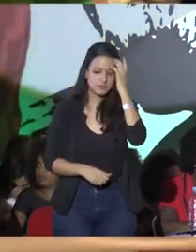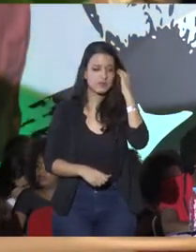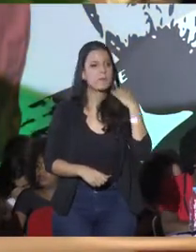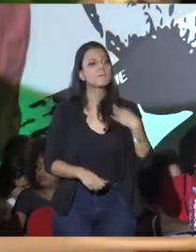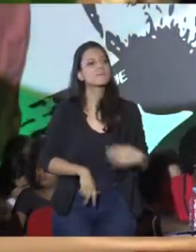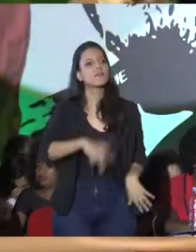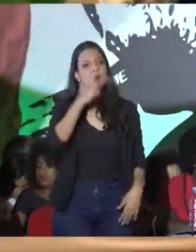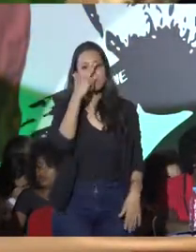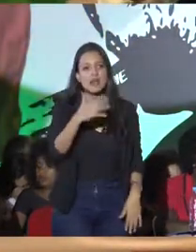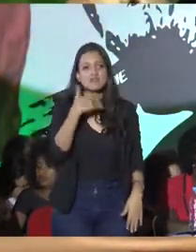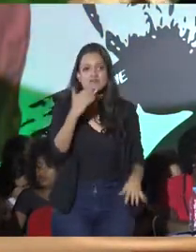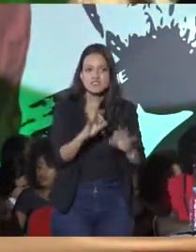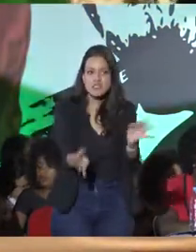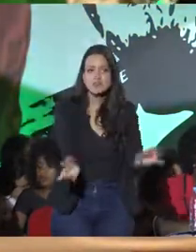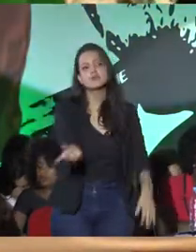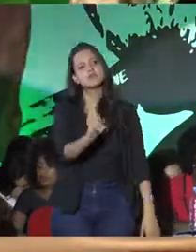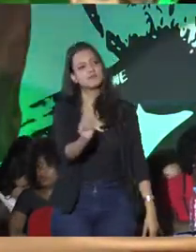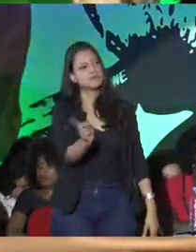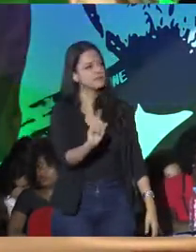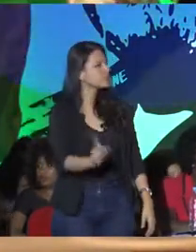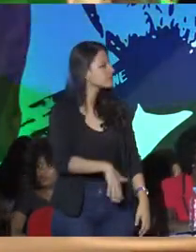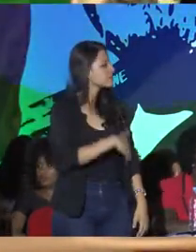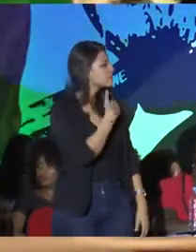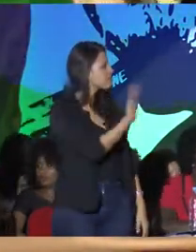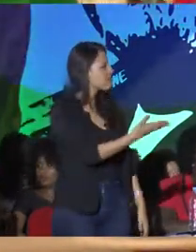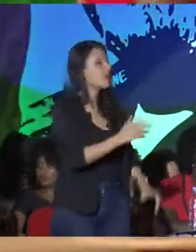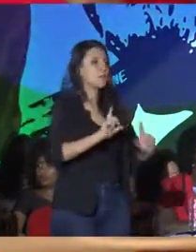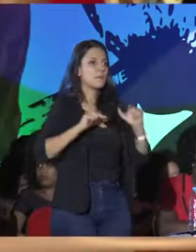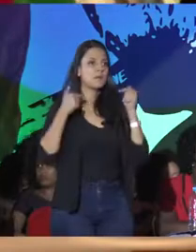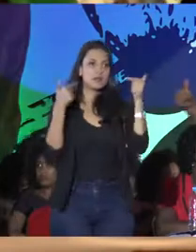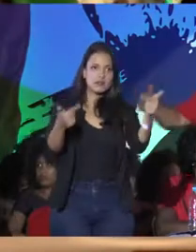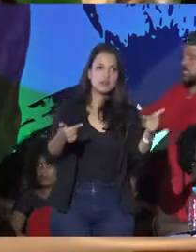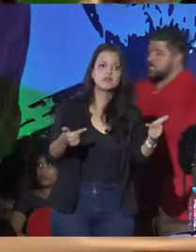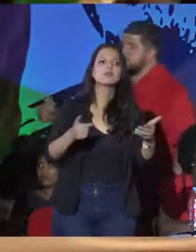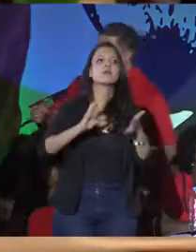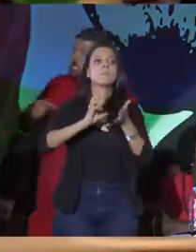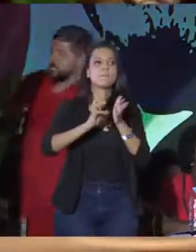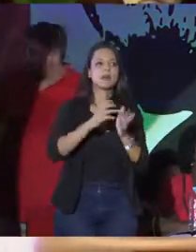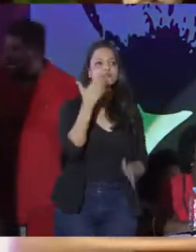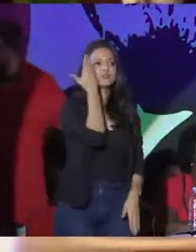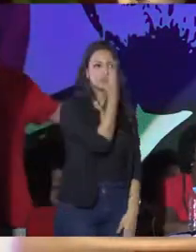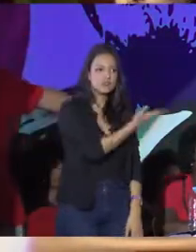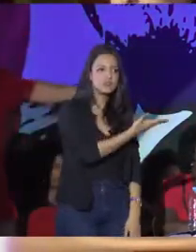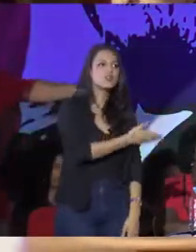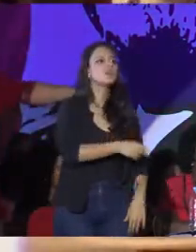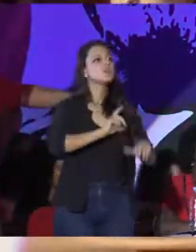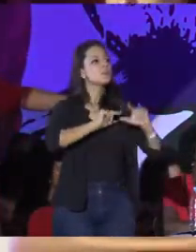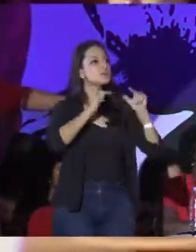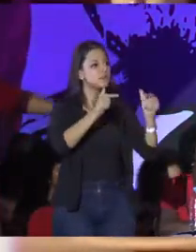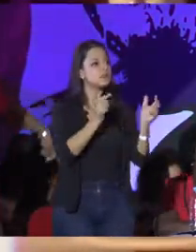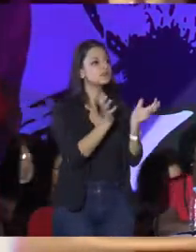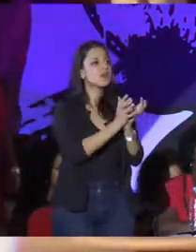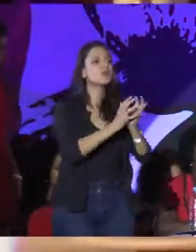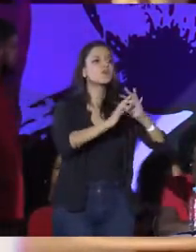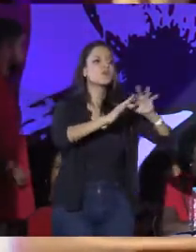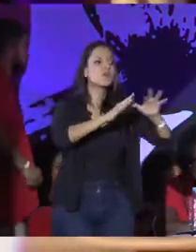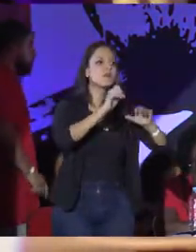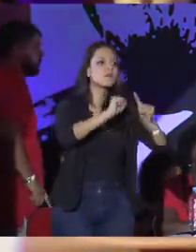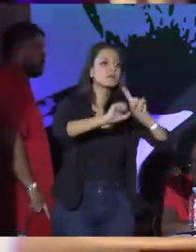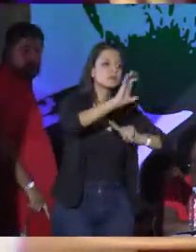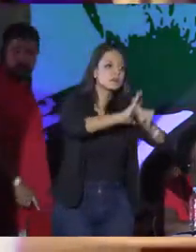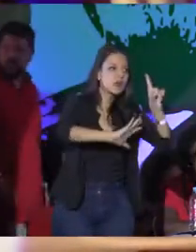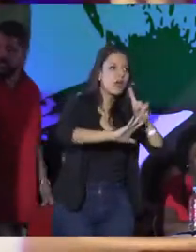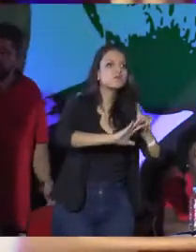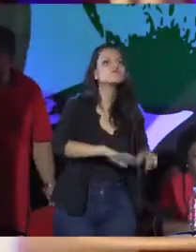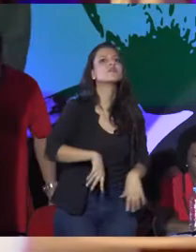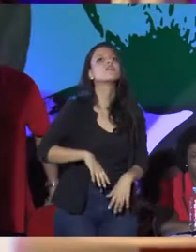Isso não é pouca coisa. E aqui está a militância partidária, a militância do movimento social, que tem enfrentado